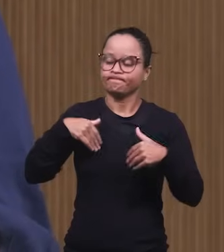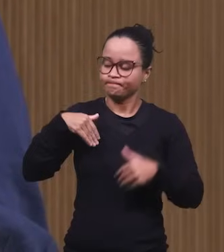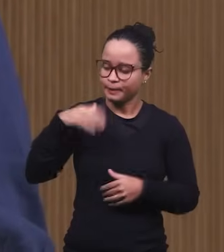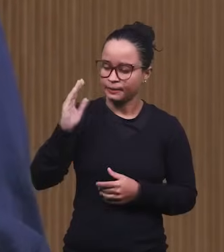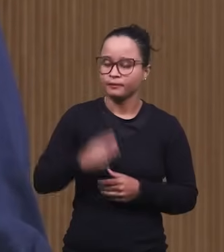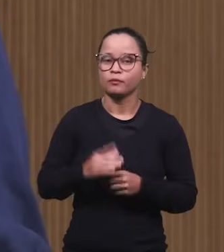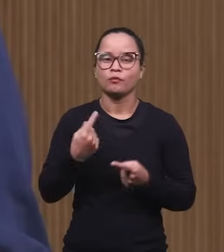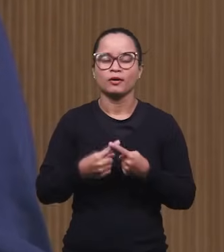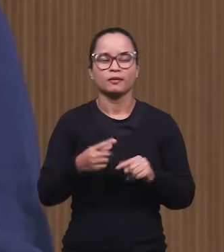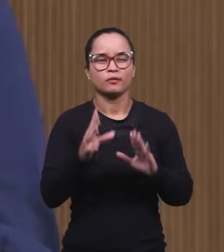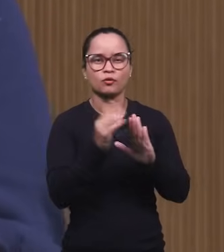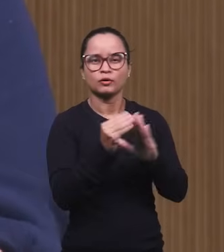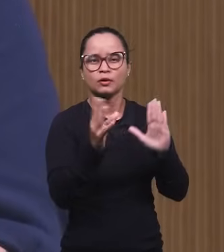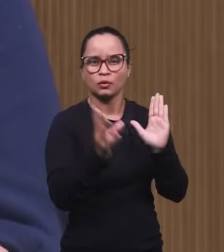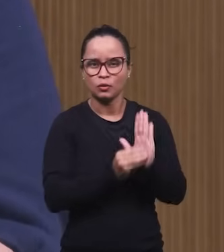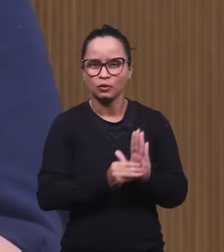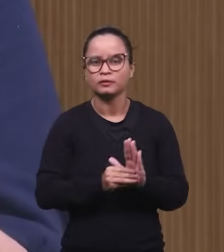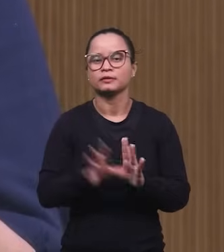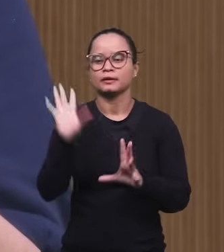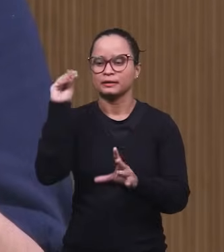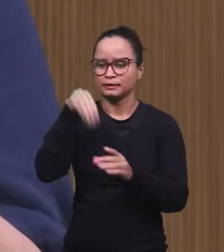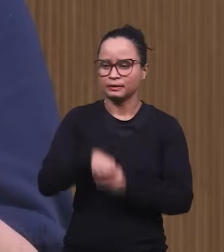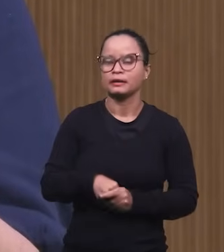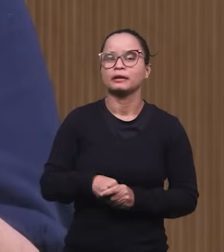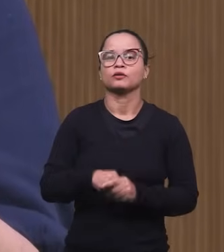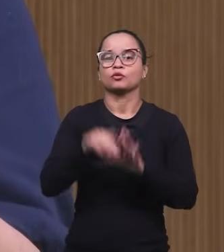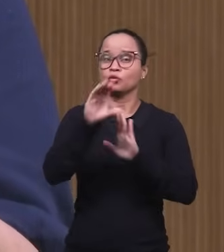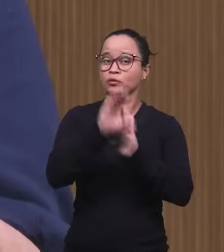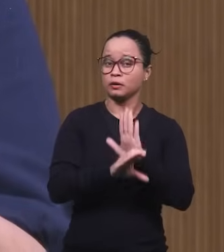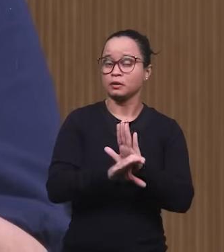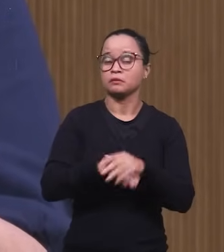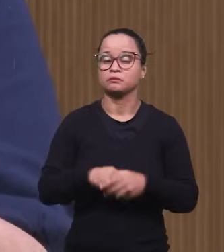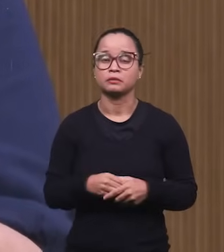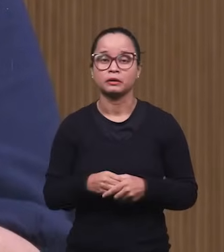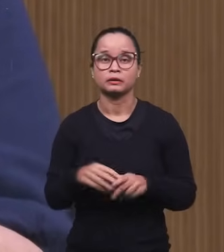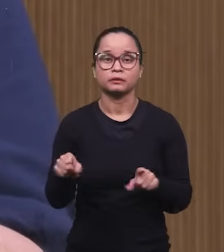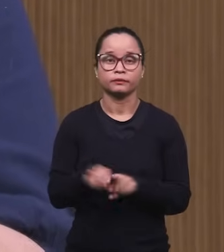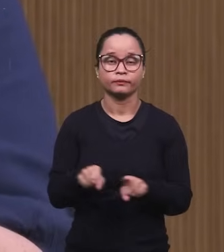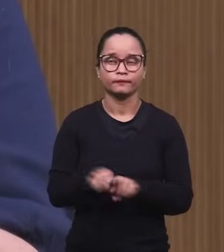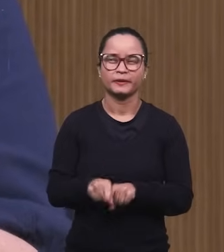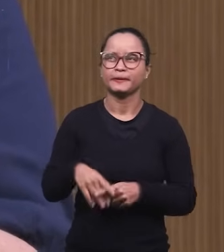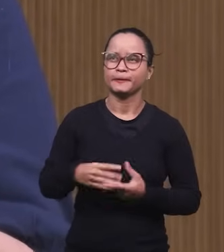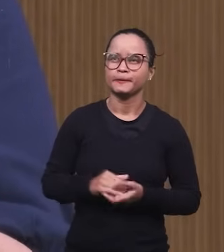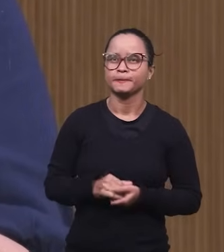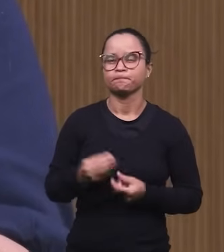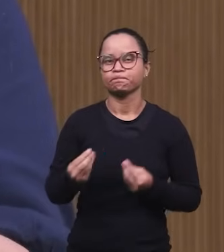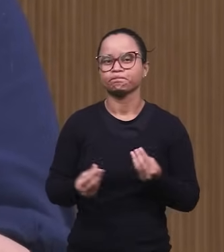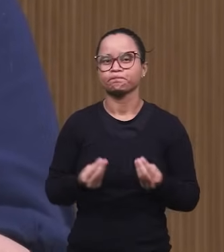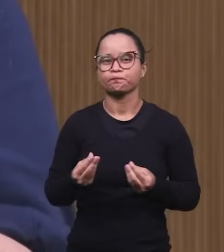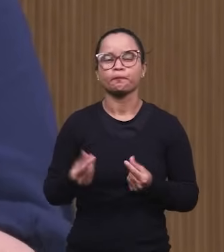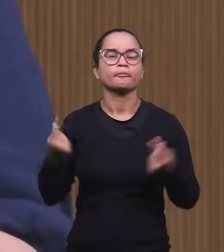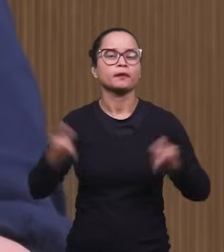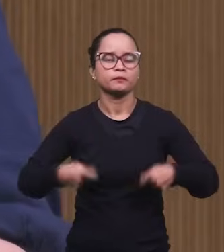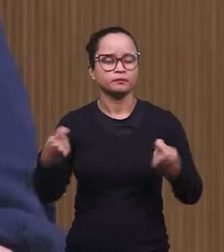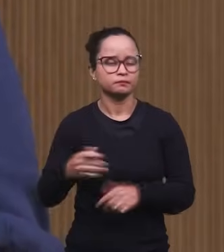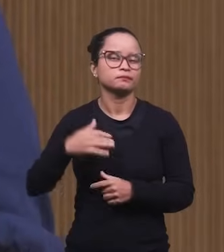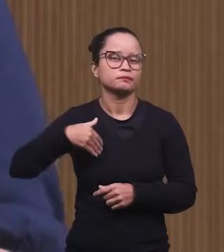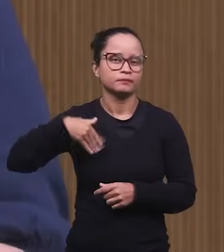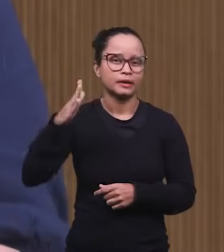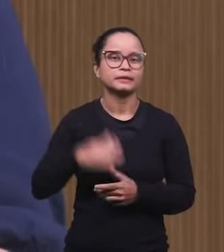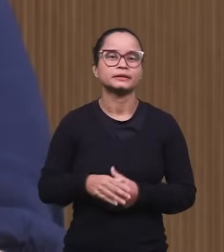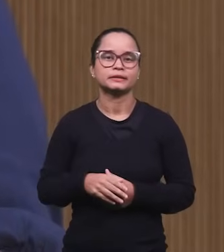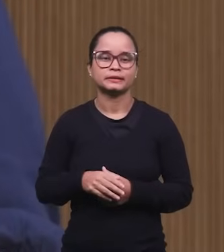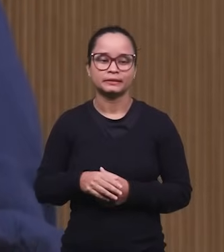quantidade de conteúdo inserido, ele tem que estar cada vez mais